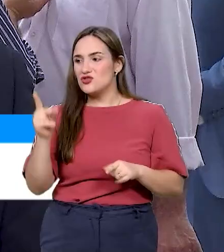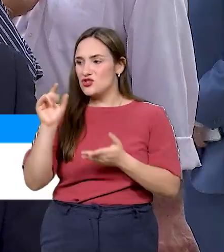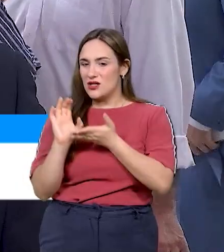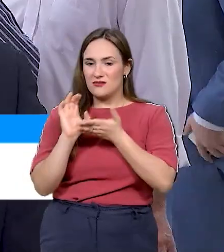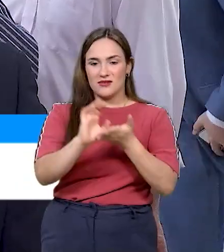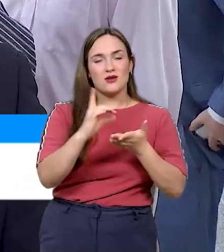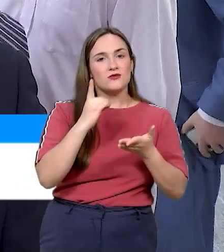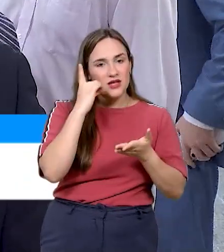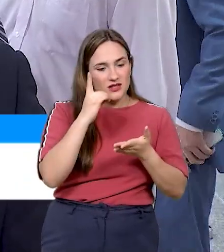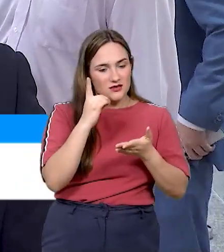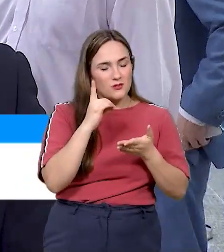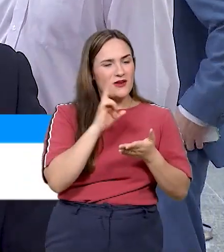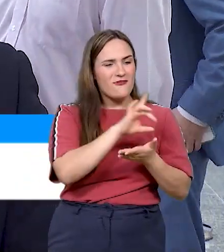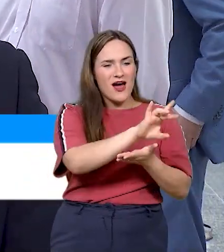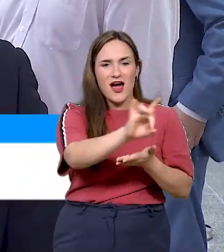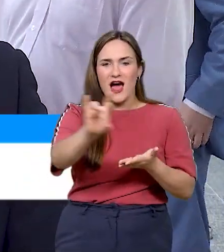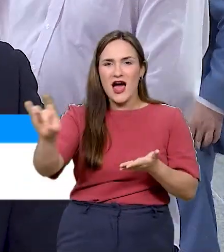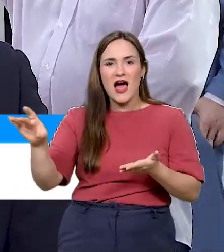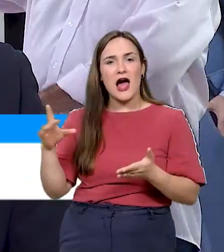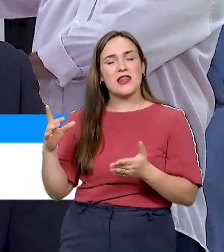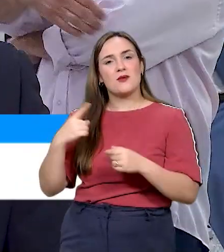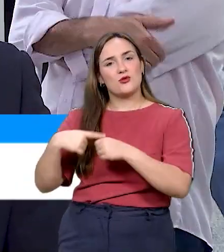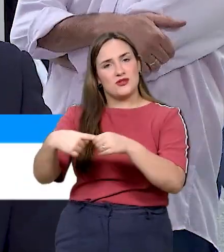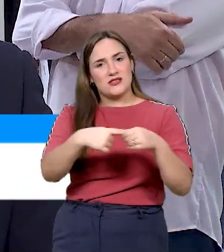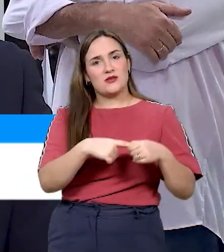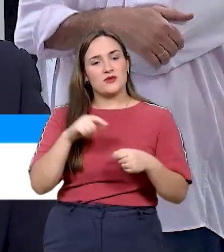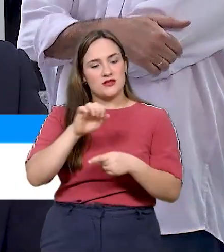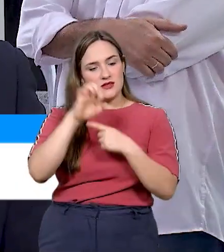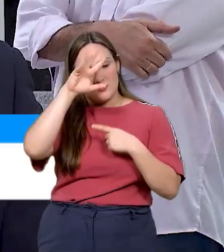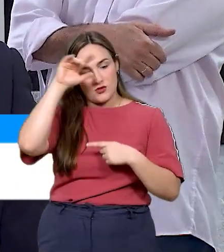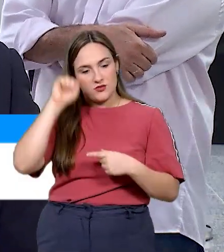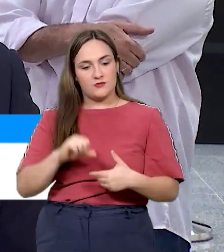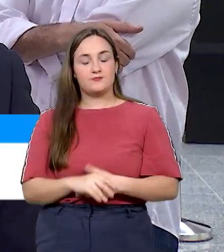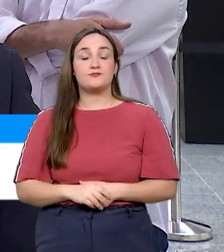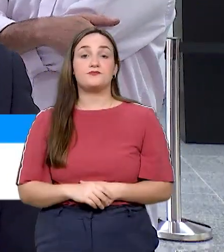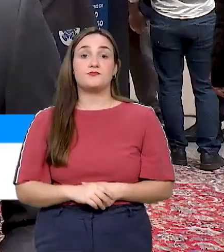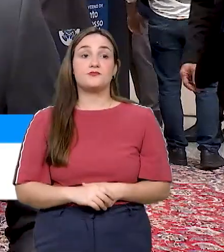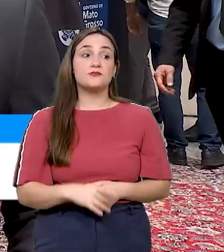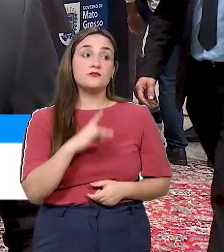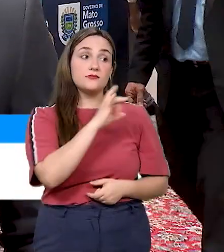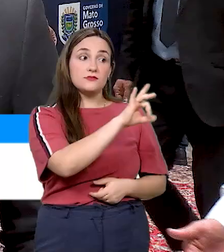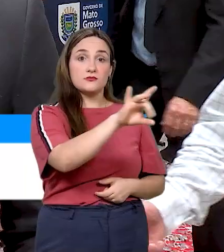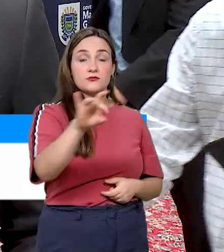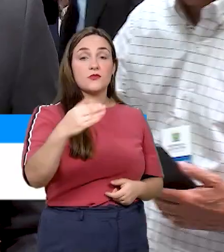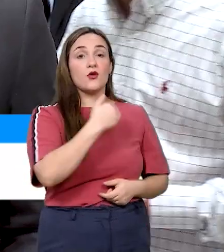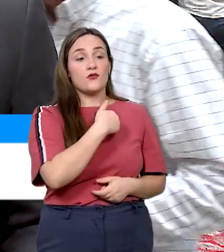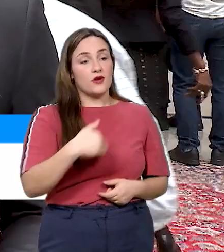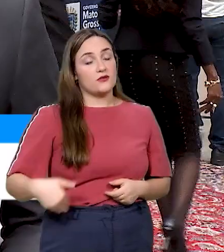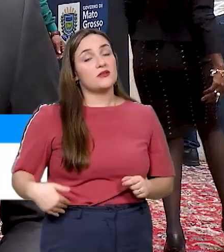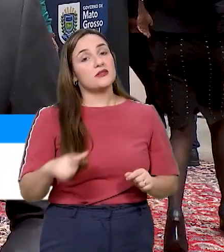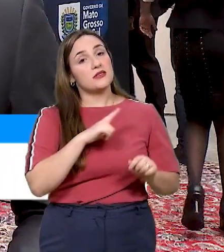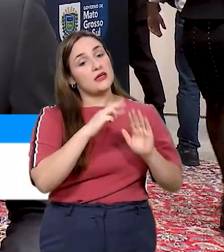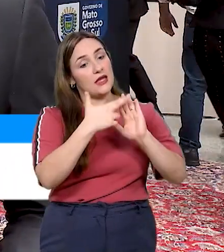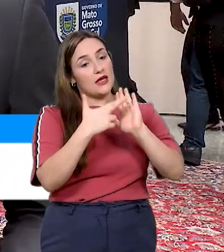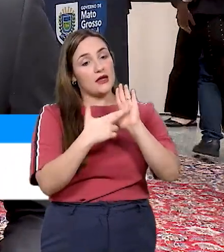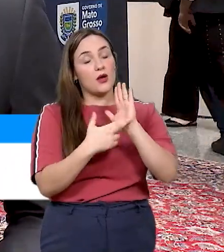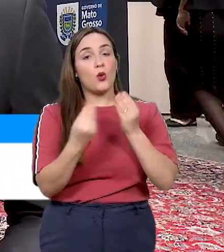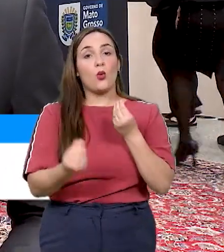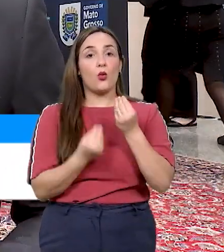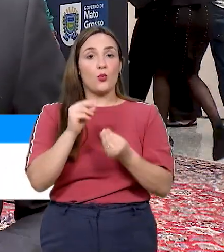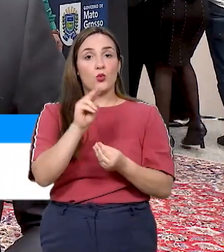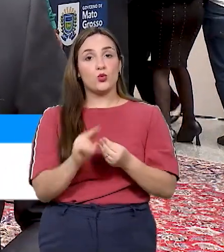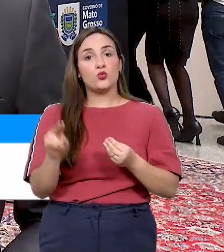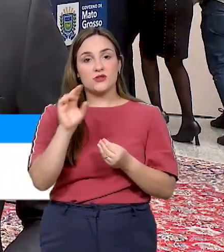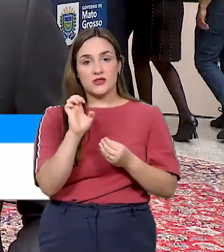nossas emendas parlamentares para vários municípios do Mato Grosso do Sul. Cada governo estabelece regras e normas para